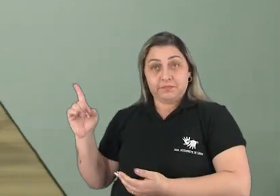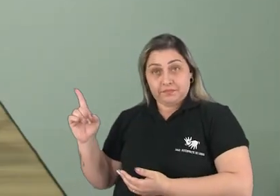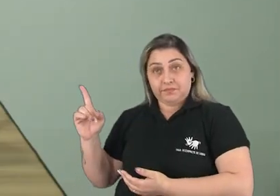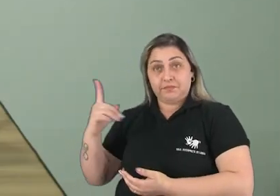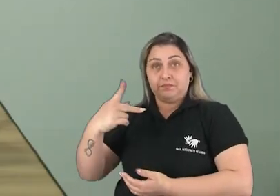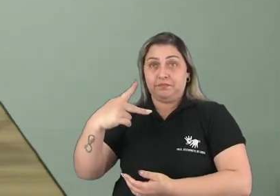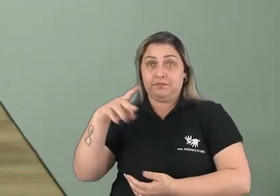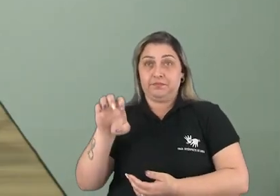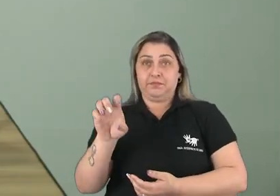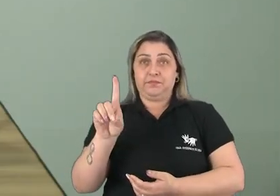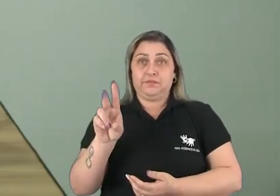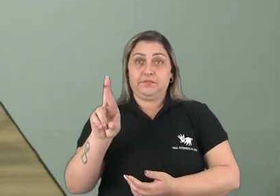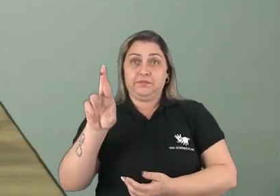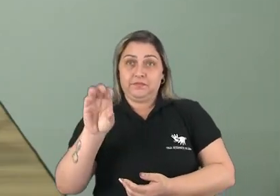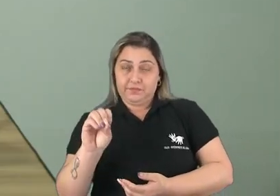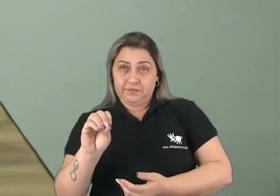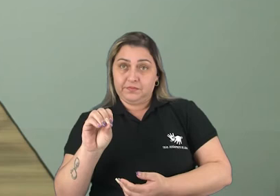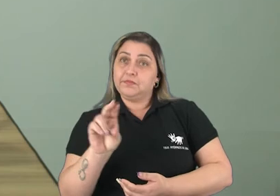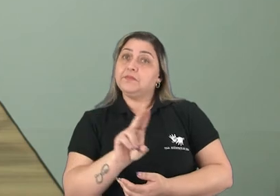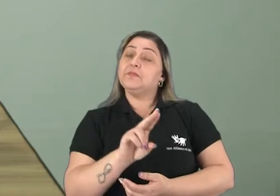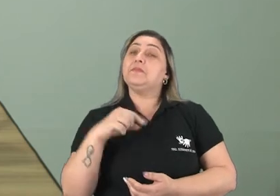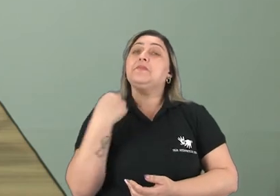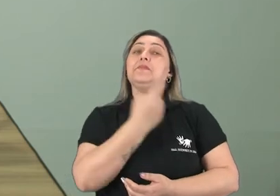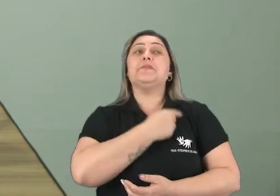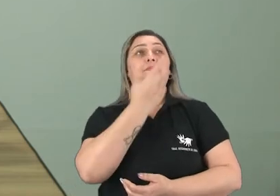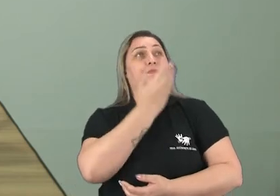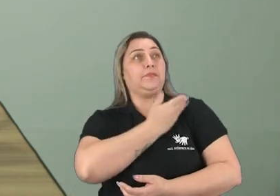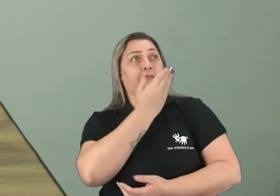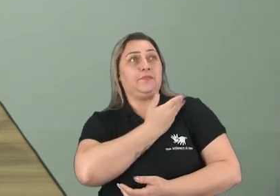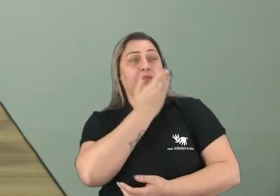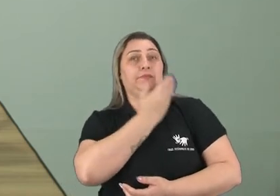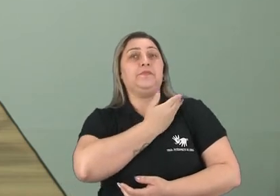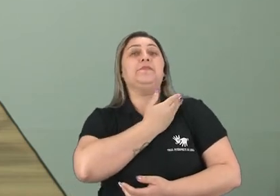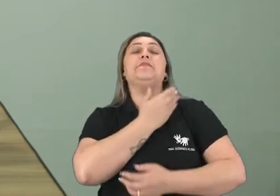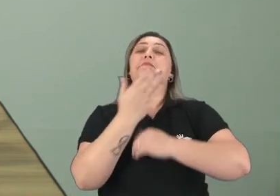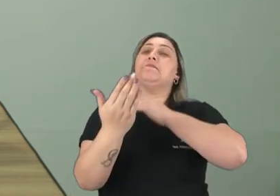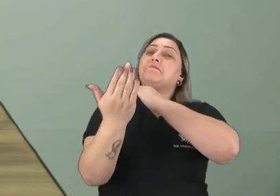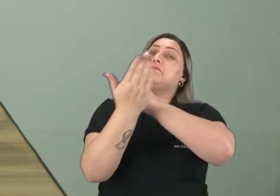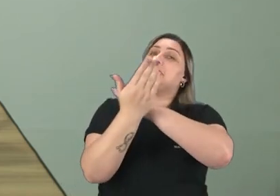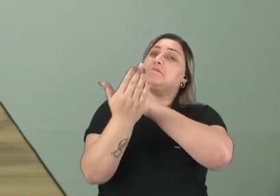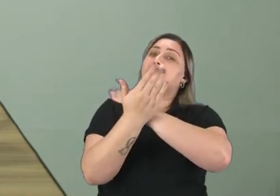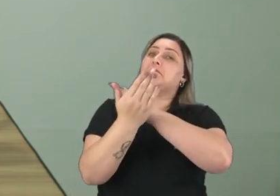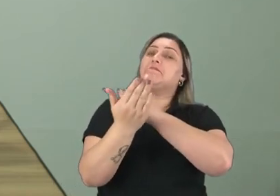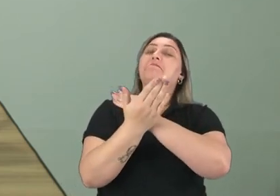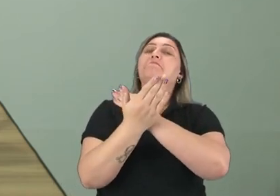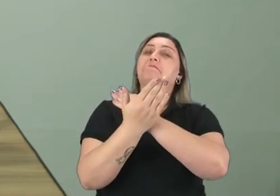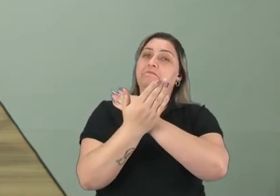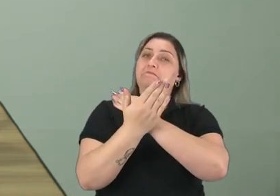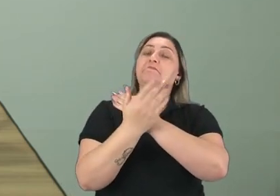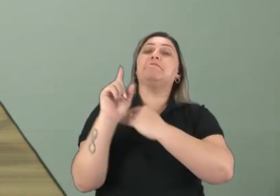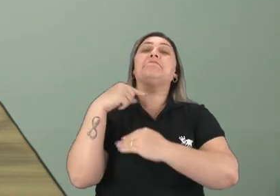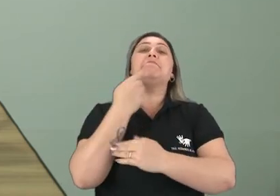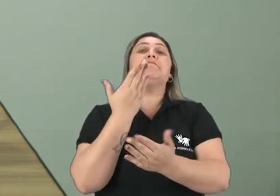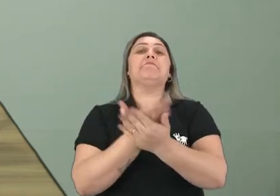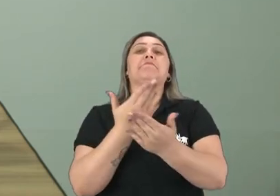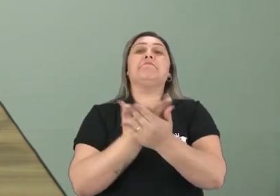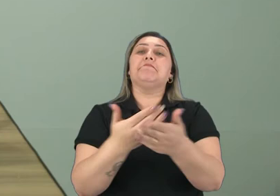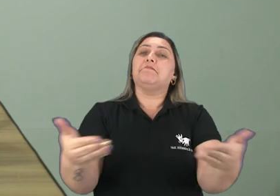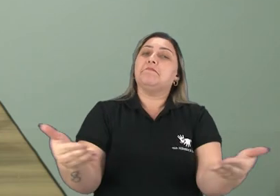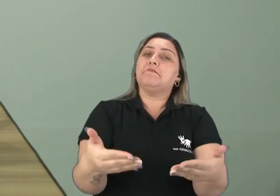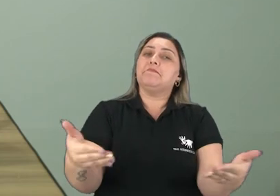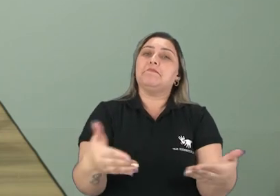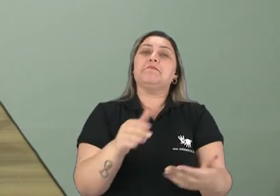é o Pedro, o nosso amigo, que vai nos ajudar, vai nos auxiliar na nossa aula de